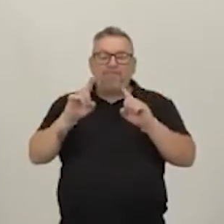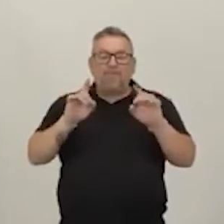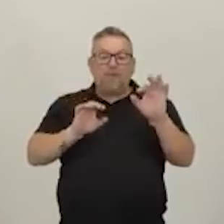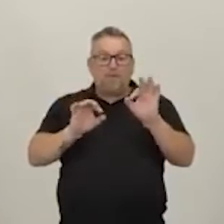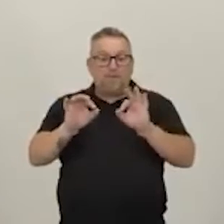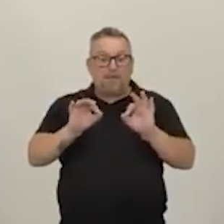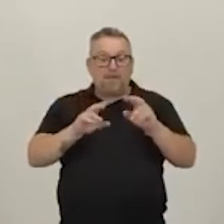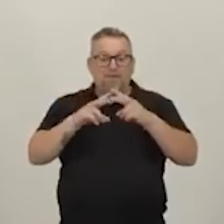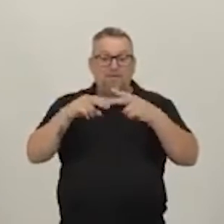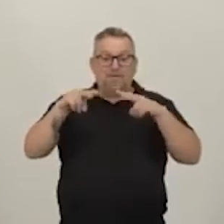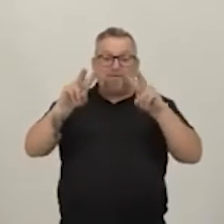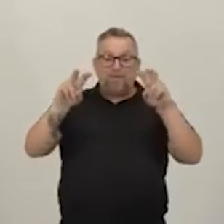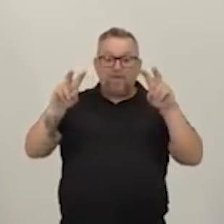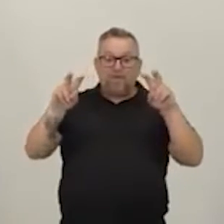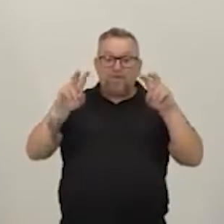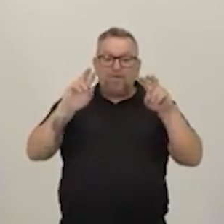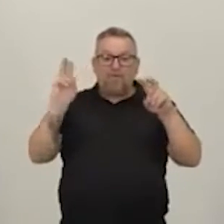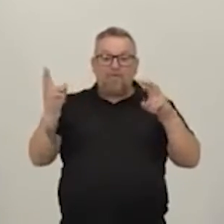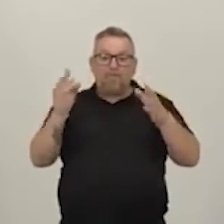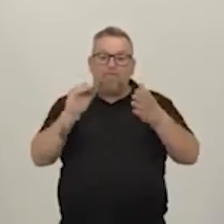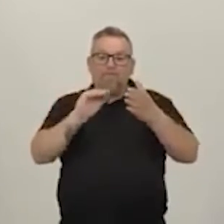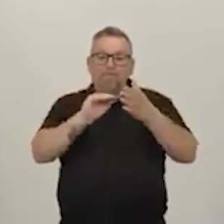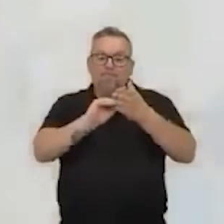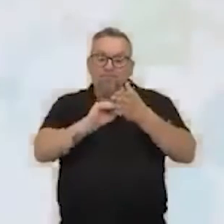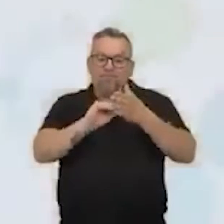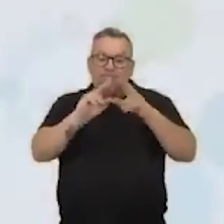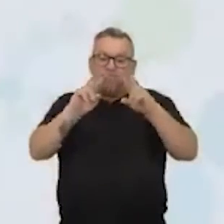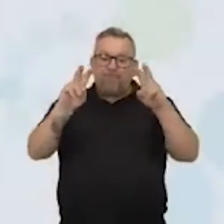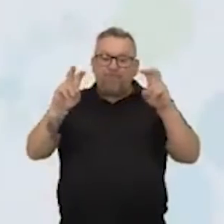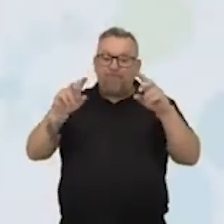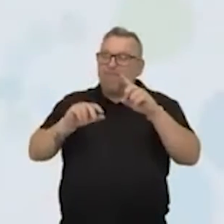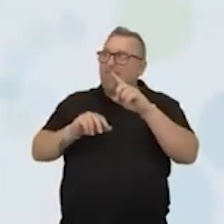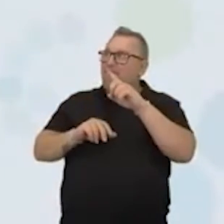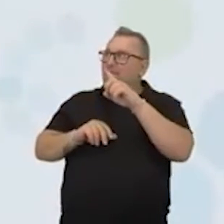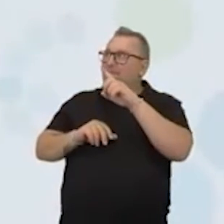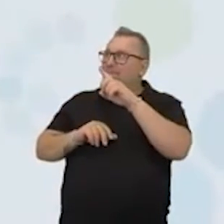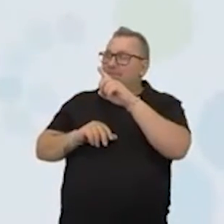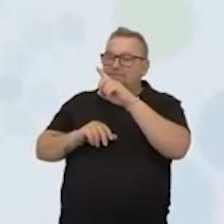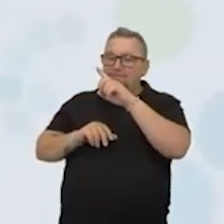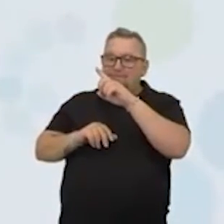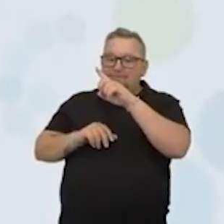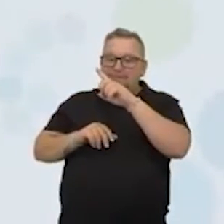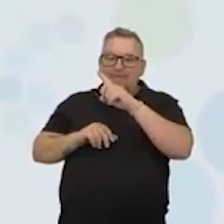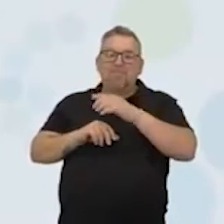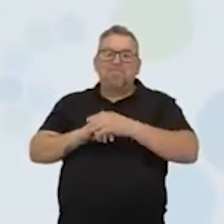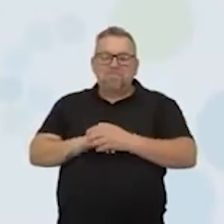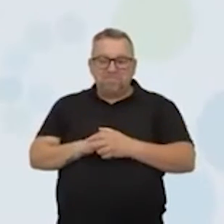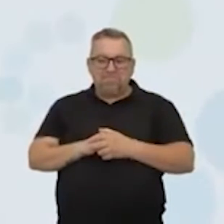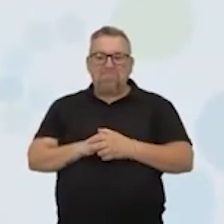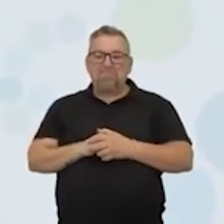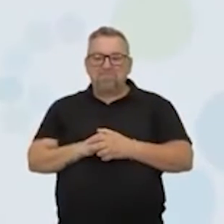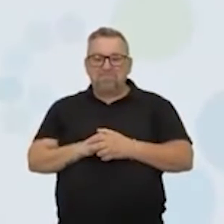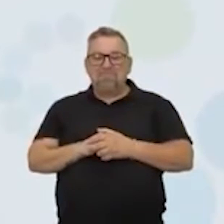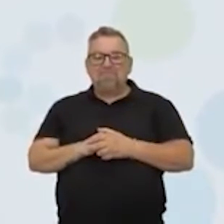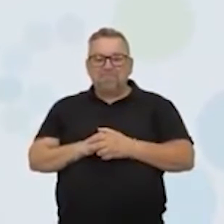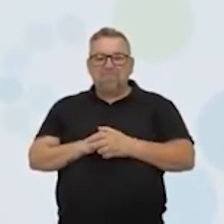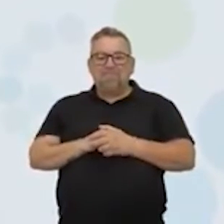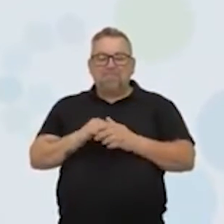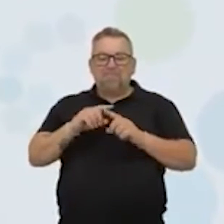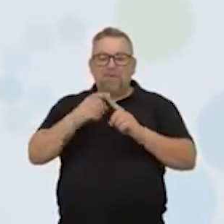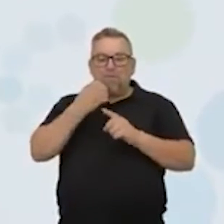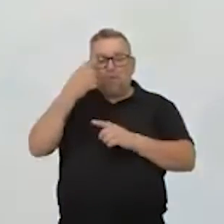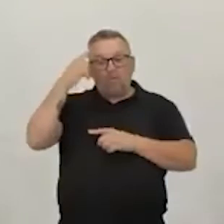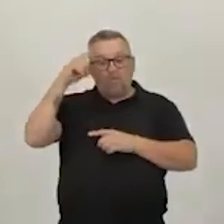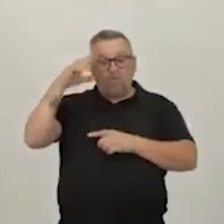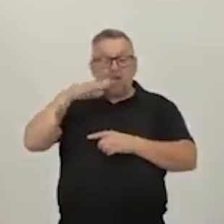falado do tema. Jojo, põe aí o tema da aula, América Latina, semelhanças e diferenças. Um bom dia aí a